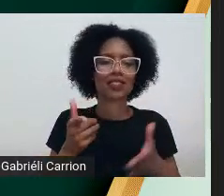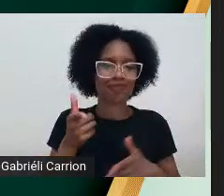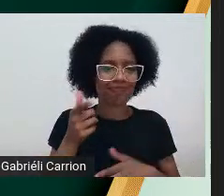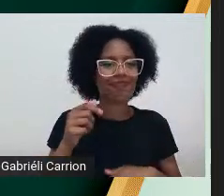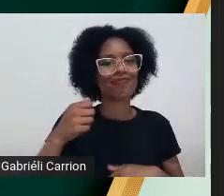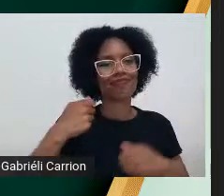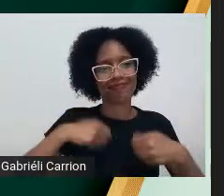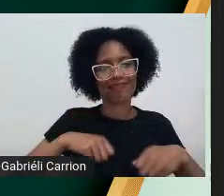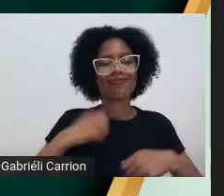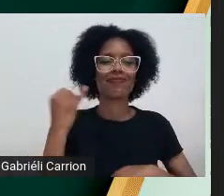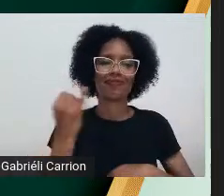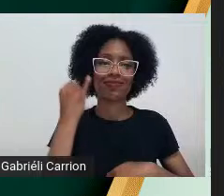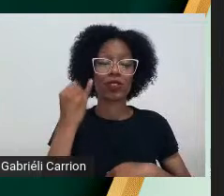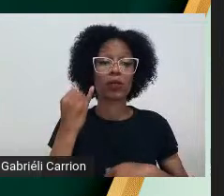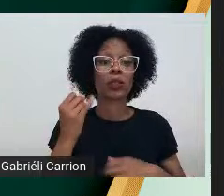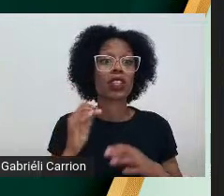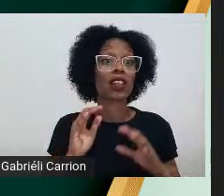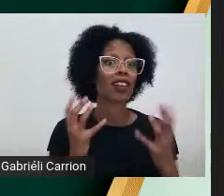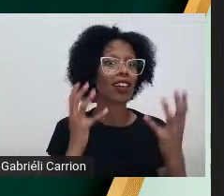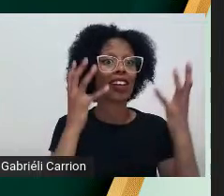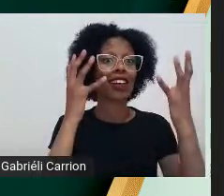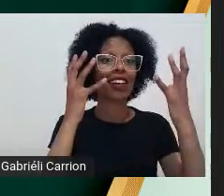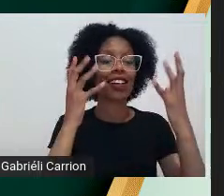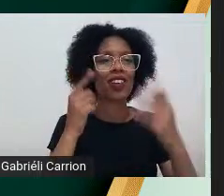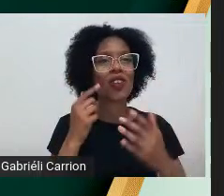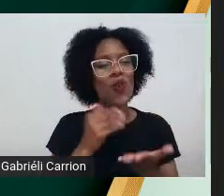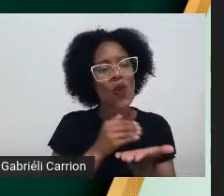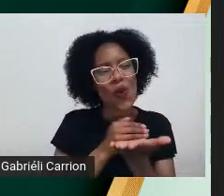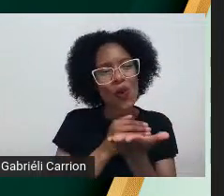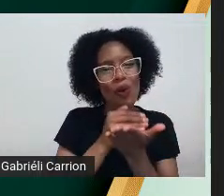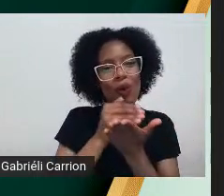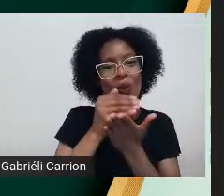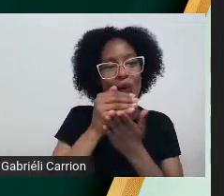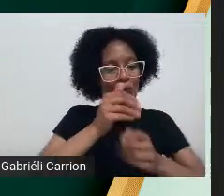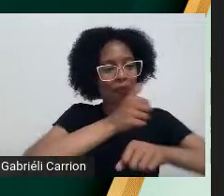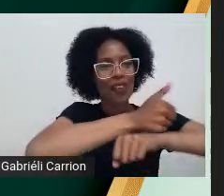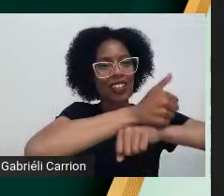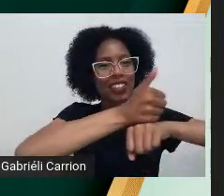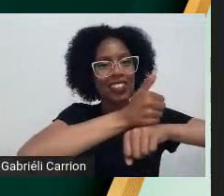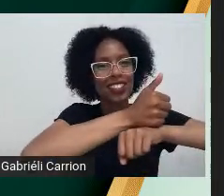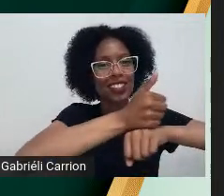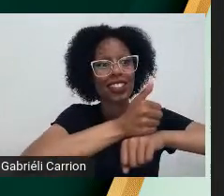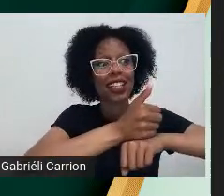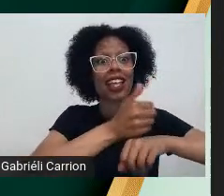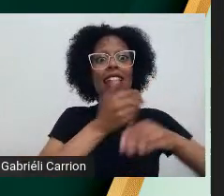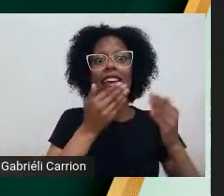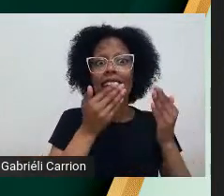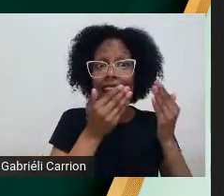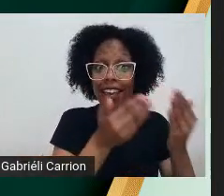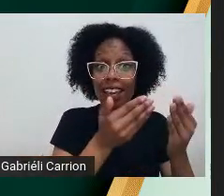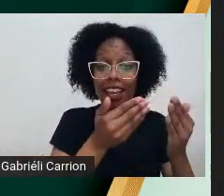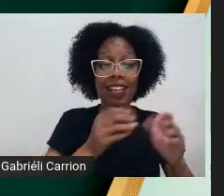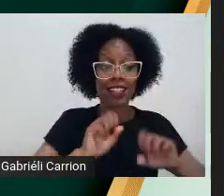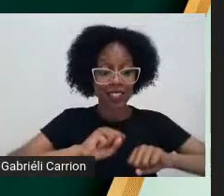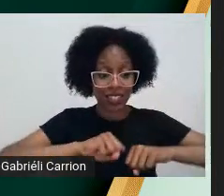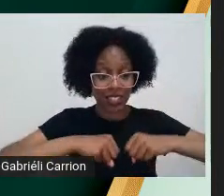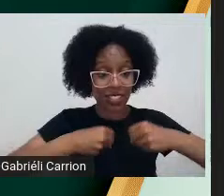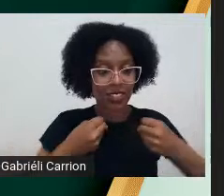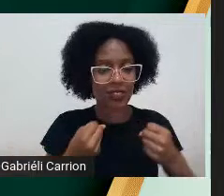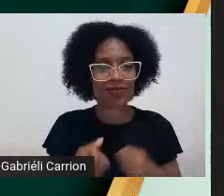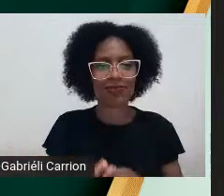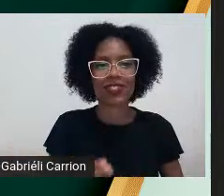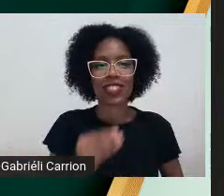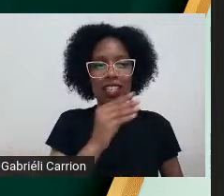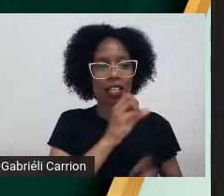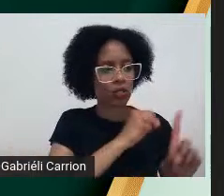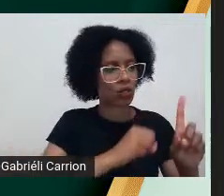se comemora o início da atuação de um profissional que, por meio da nova atividade, passa a imprimir sua marca na